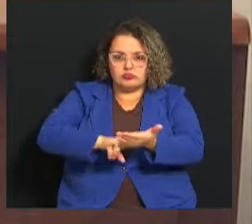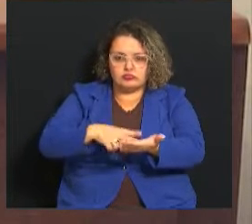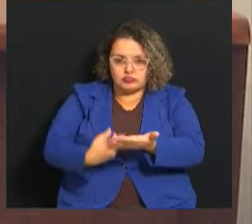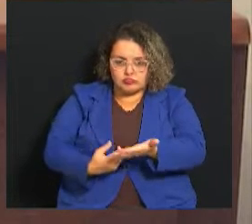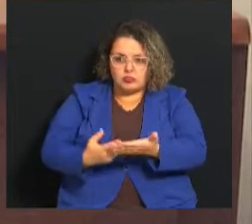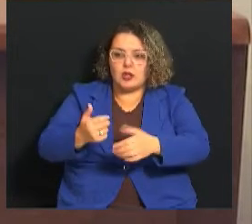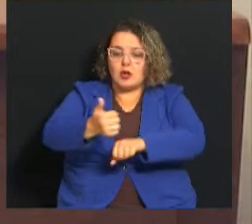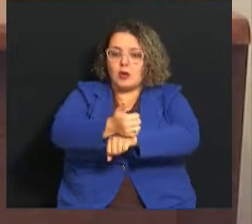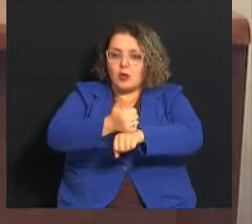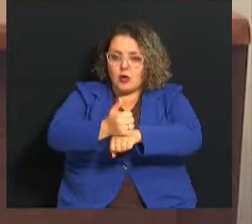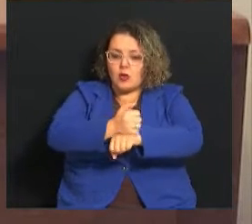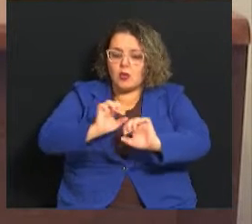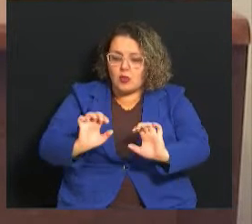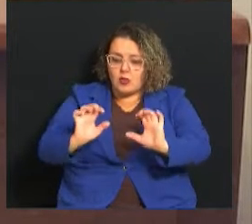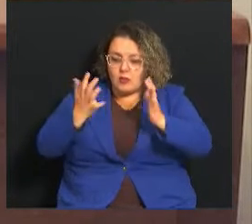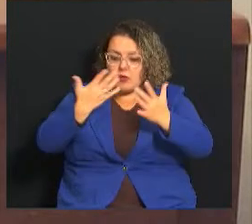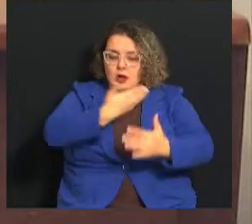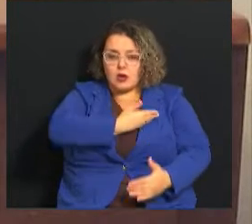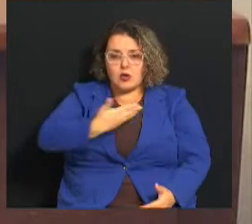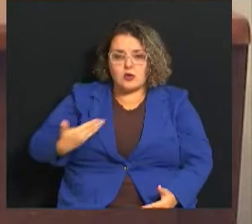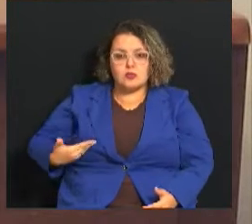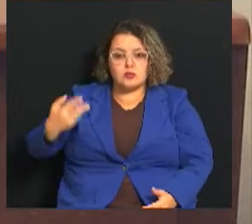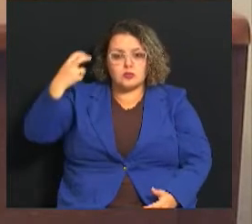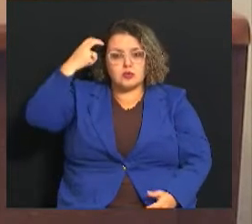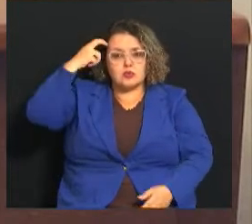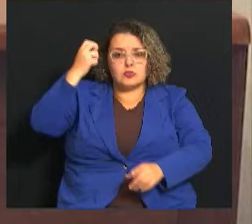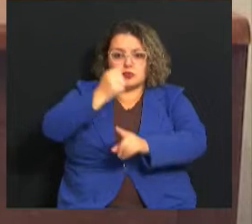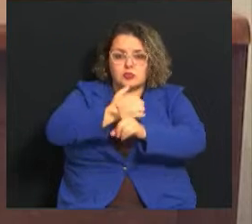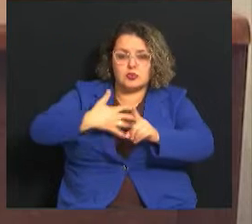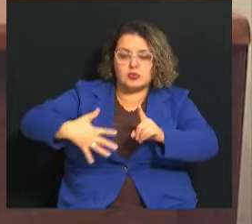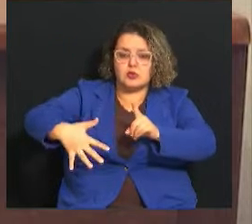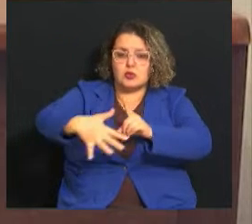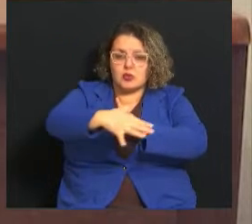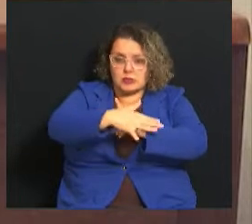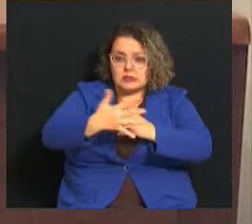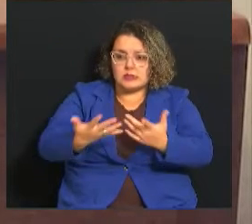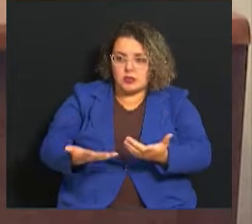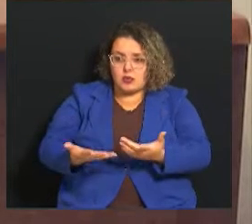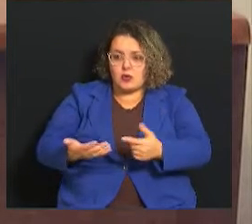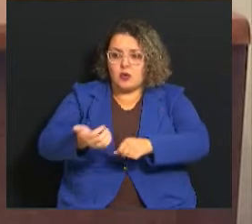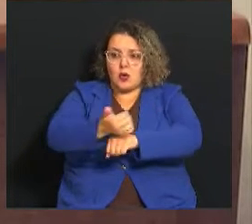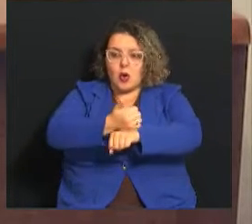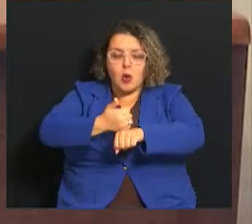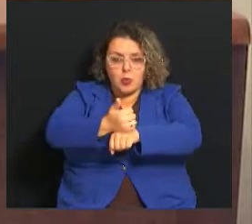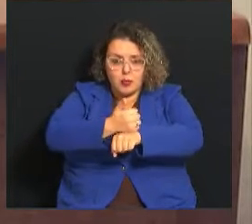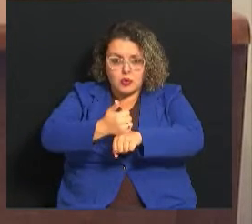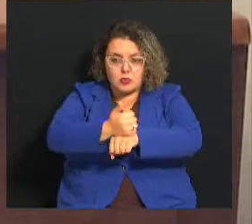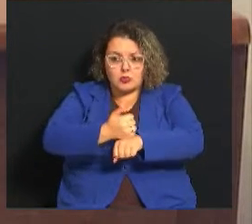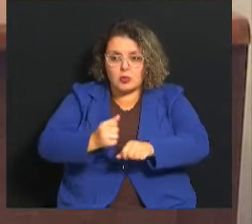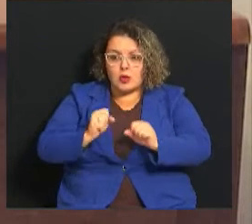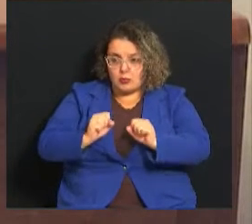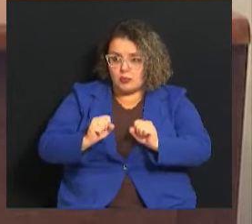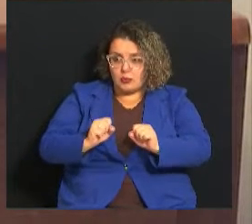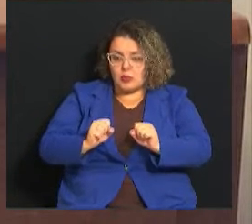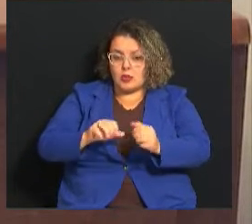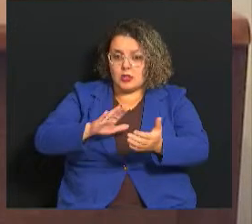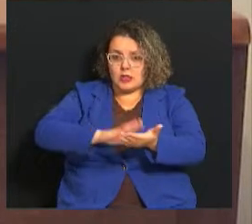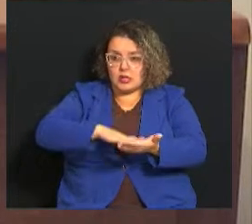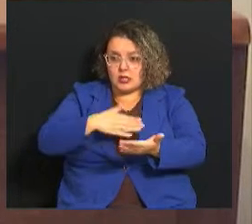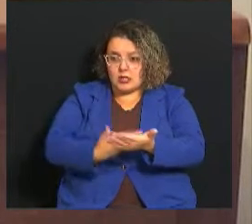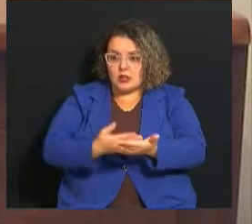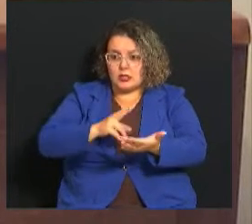em eventos públicos, culturais, sociais, né, um profissional que possa ser tradutor